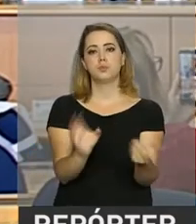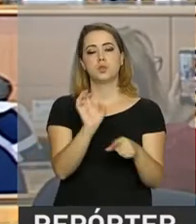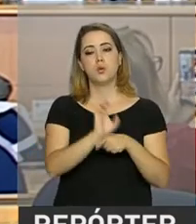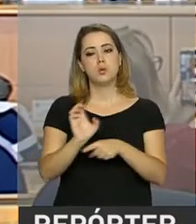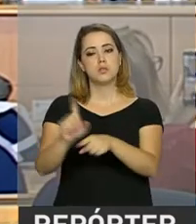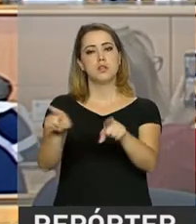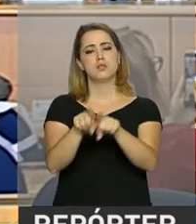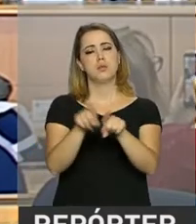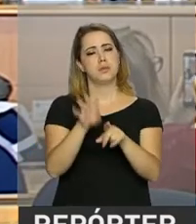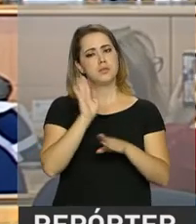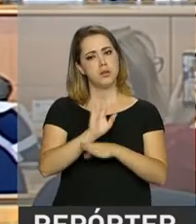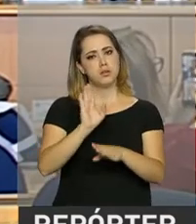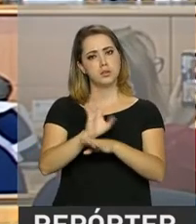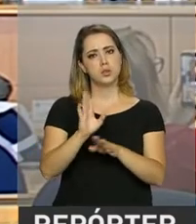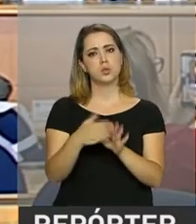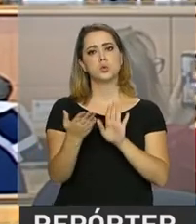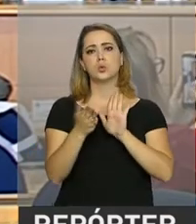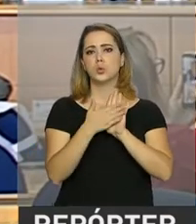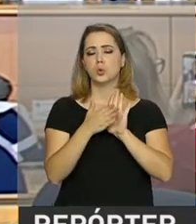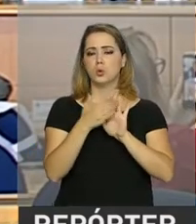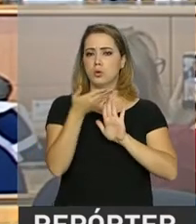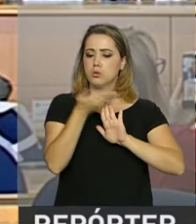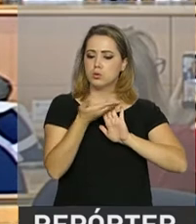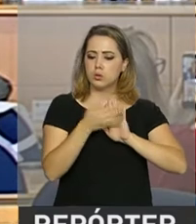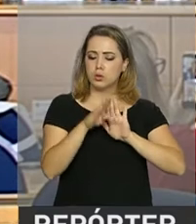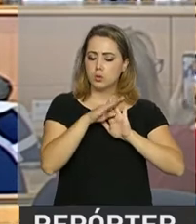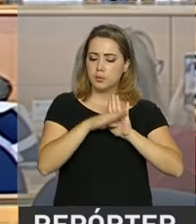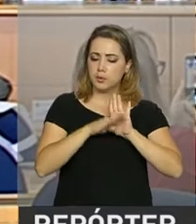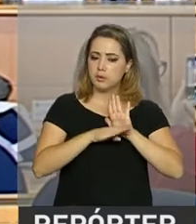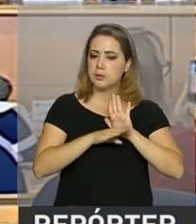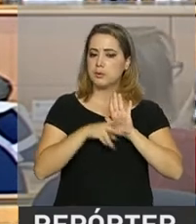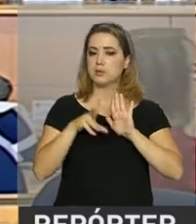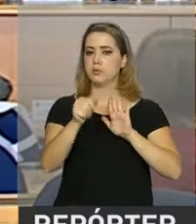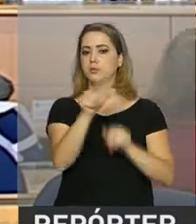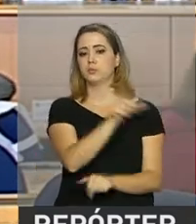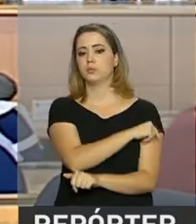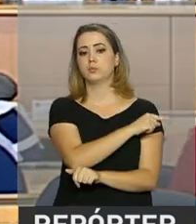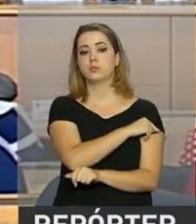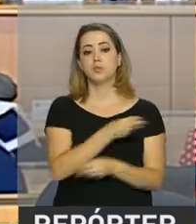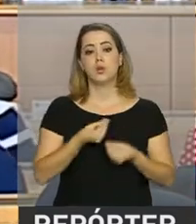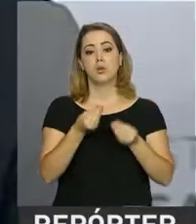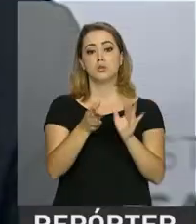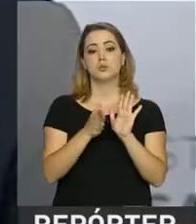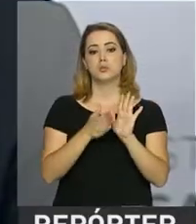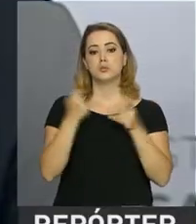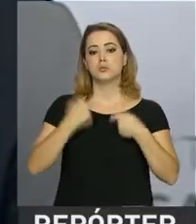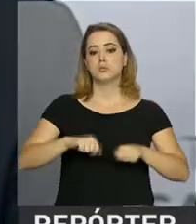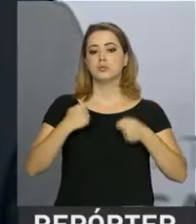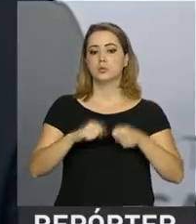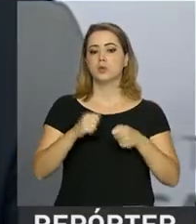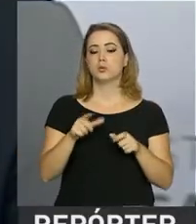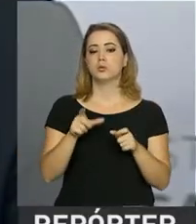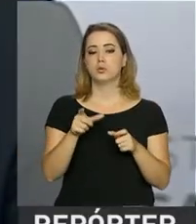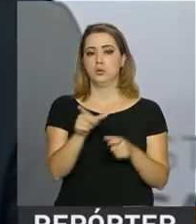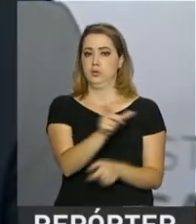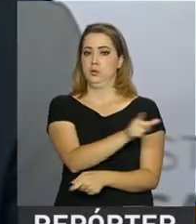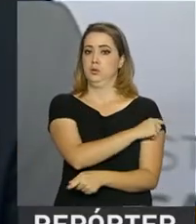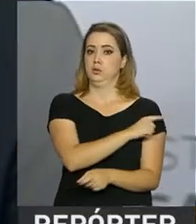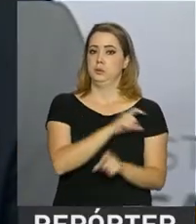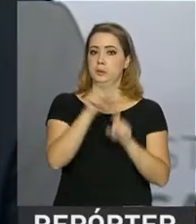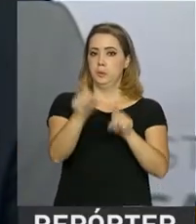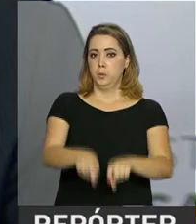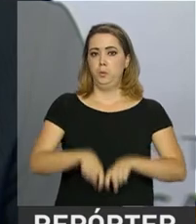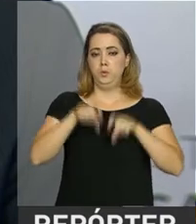auxiliando os municípios na programação da pastora vacinação enfatiza a necessidade de vacinar a zona rural